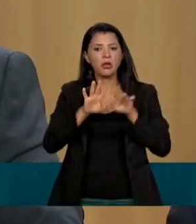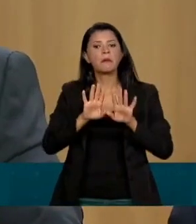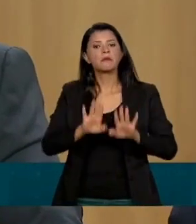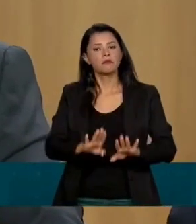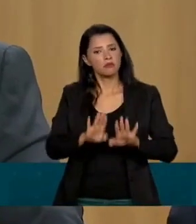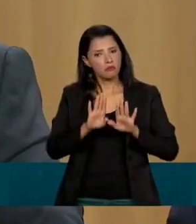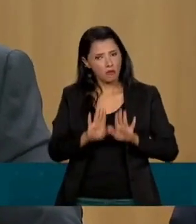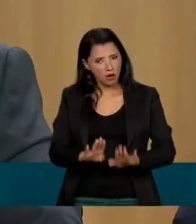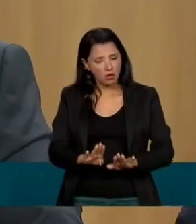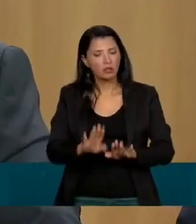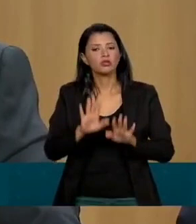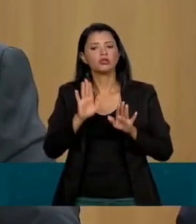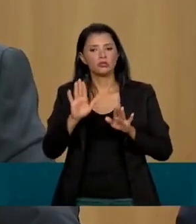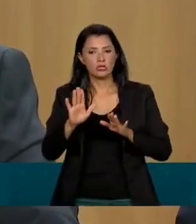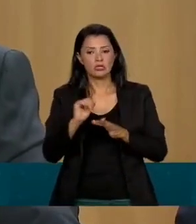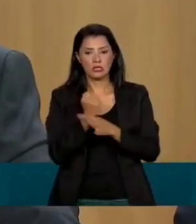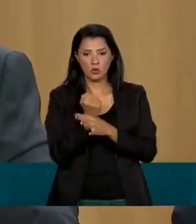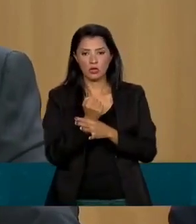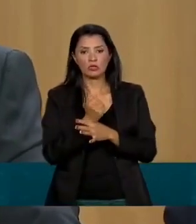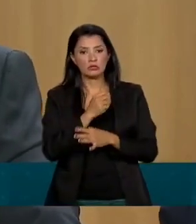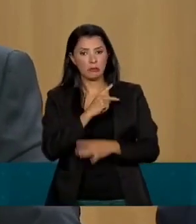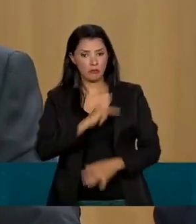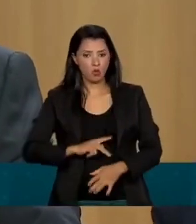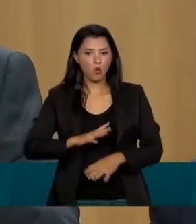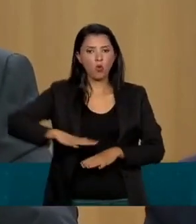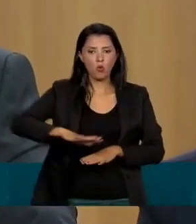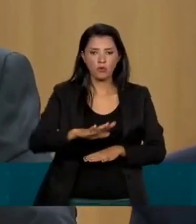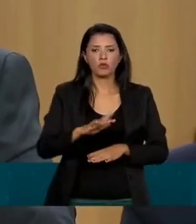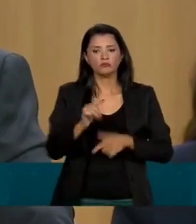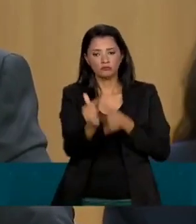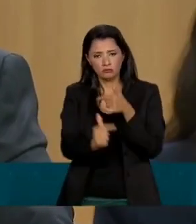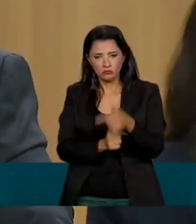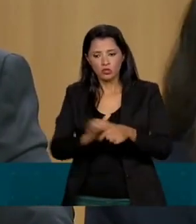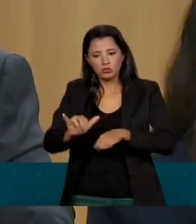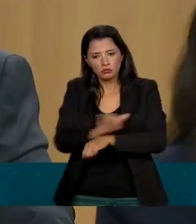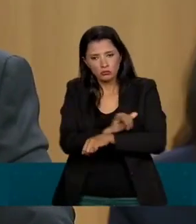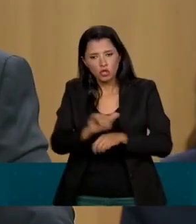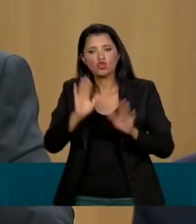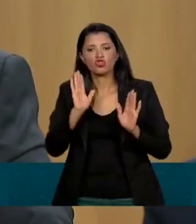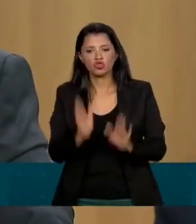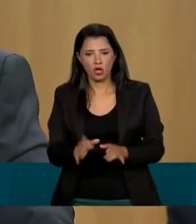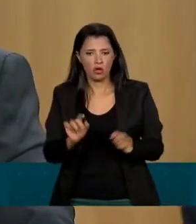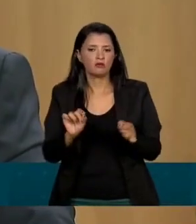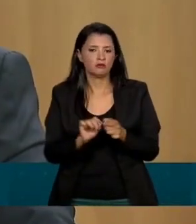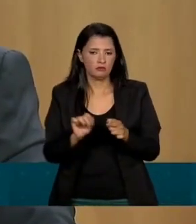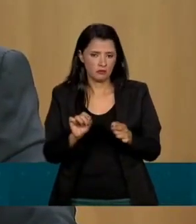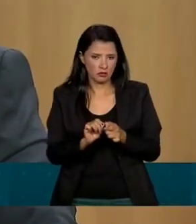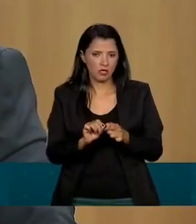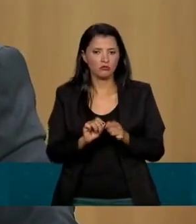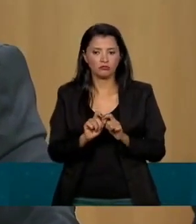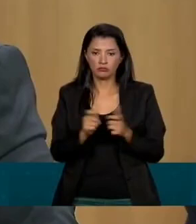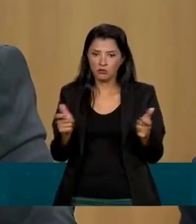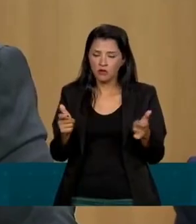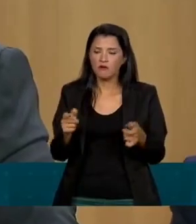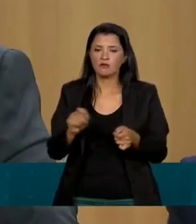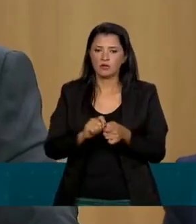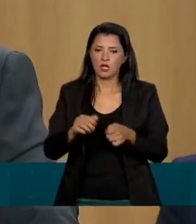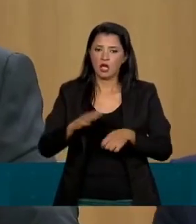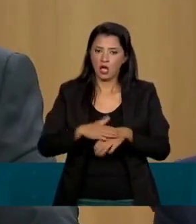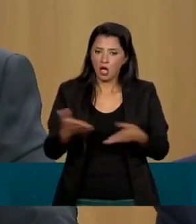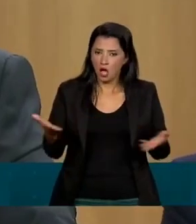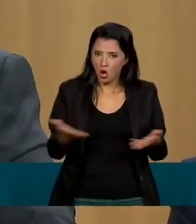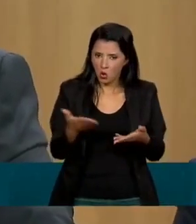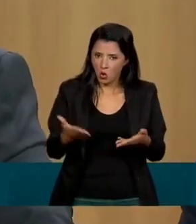providências atinentes à segurança pública estão sendo tomadas e intensificadas, agora, inclusive,